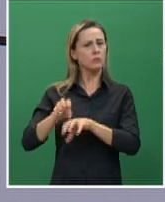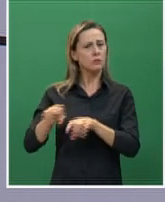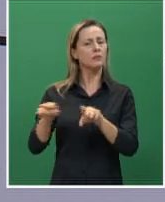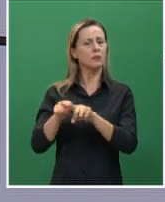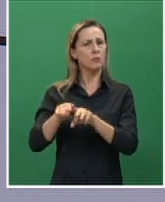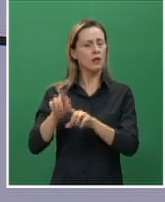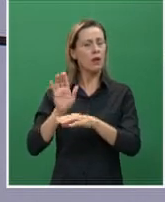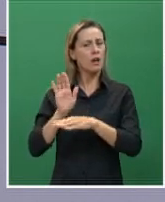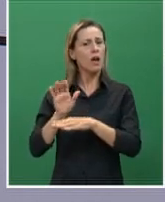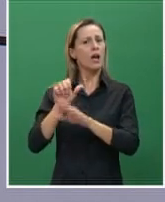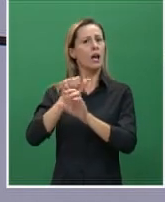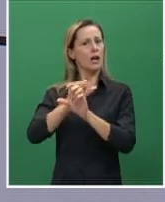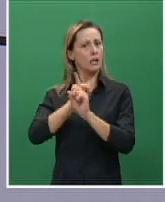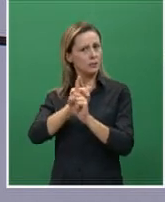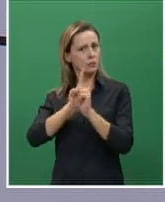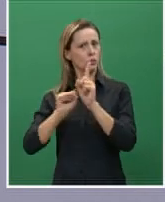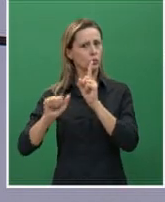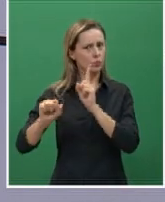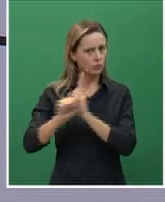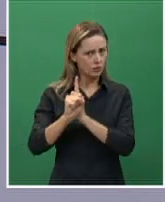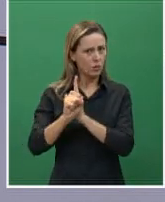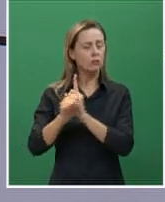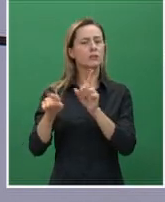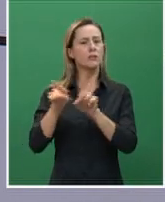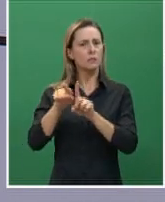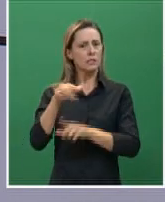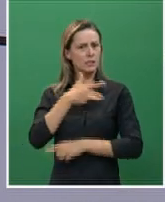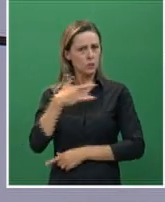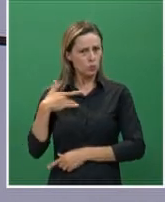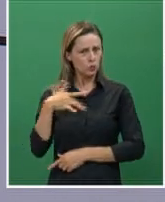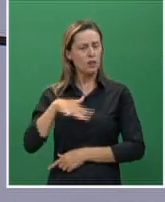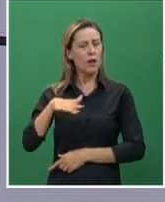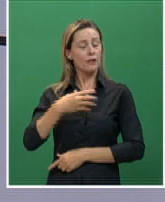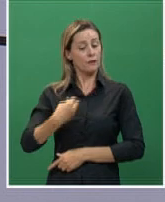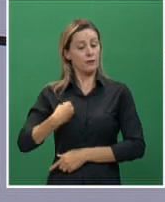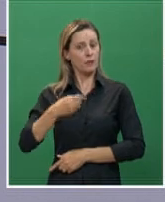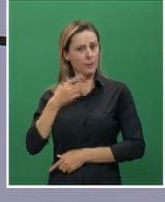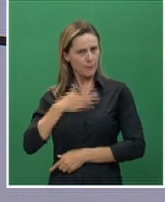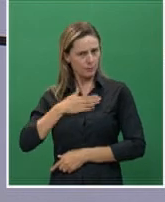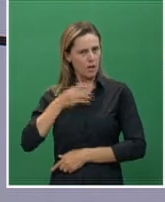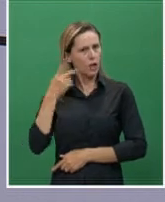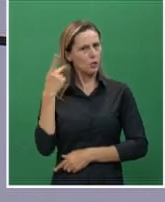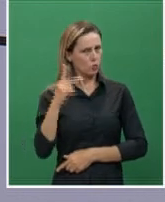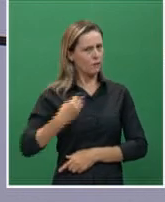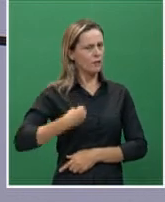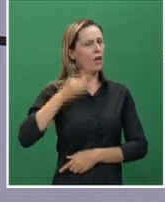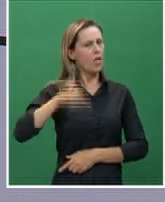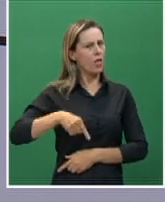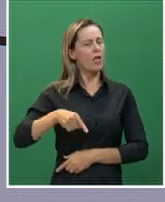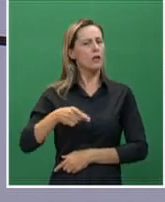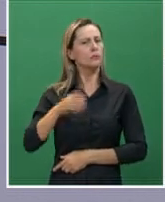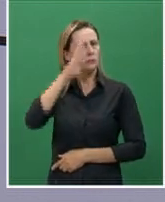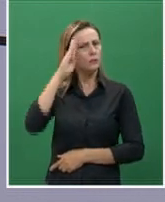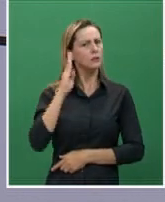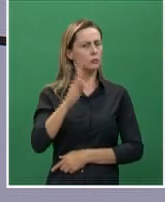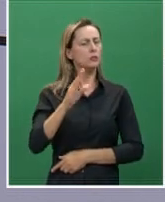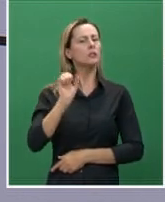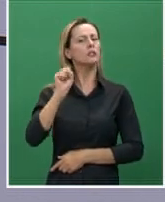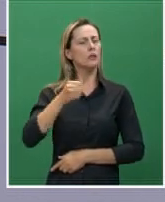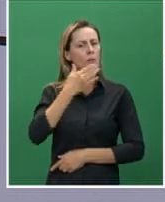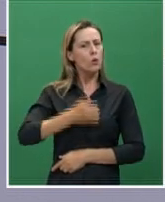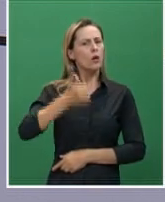e na saúde porque para nós para mim a sua vida é prioridade para mim melhorar a qualidade da vida da população de Blumenau